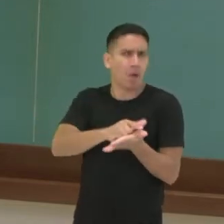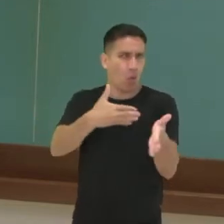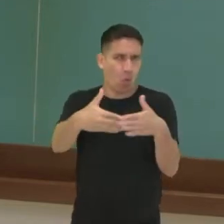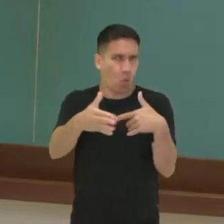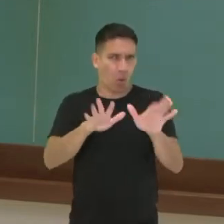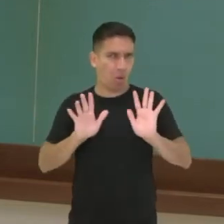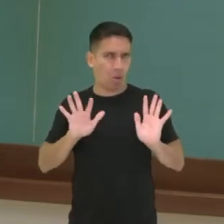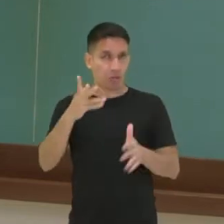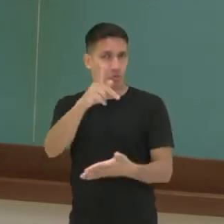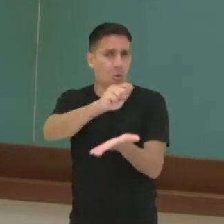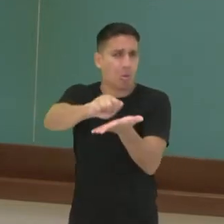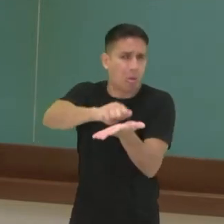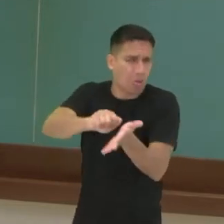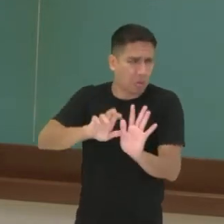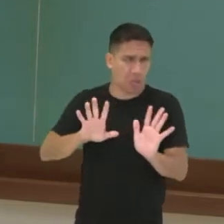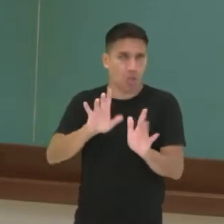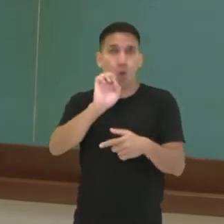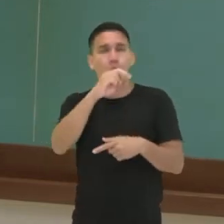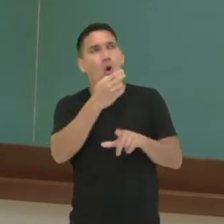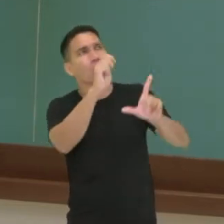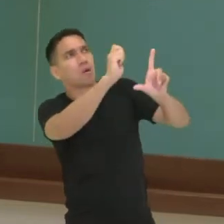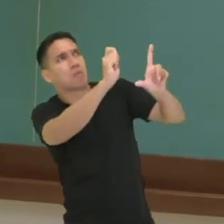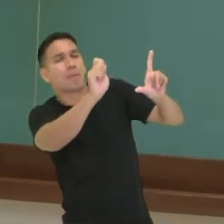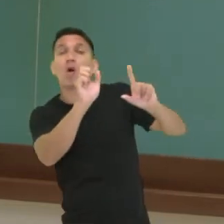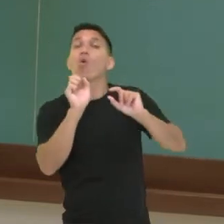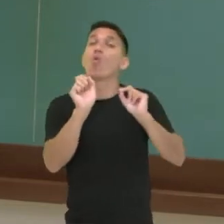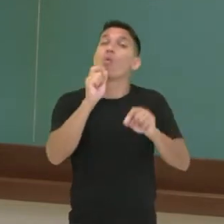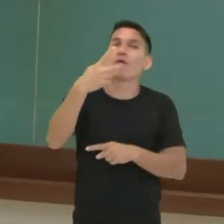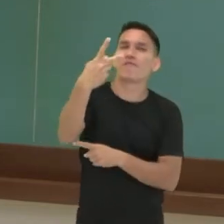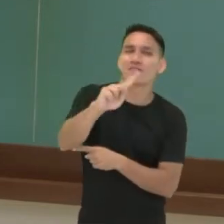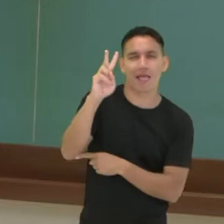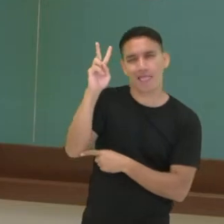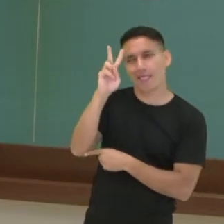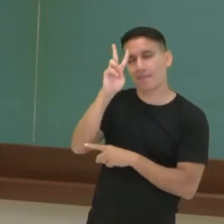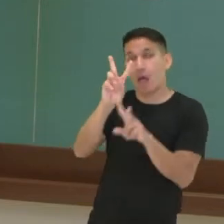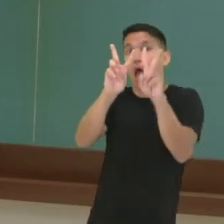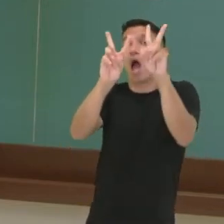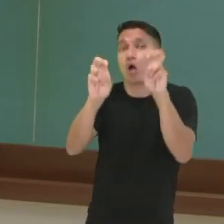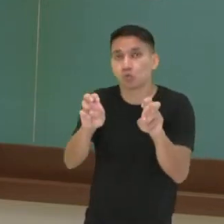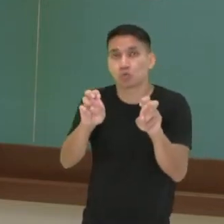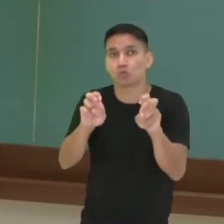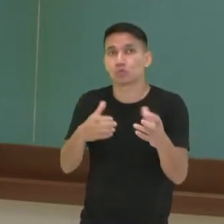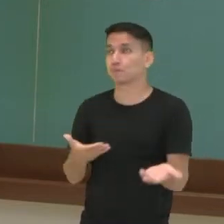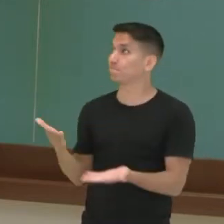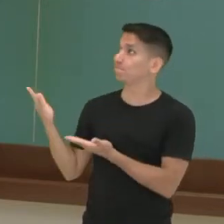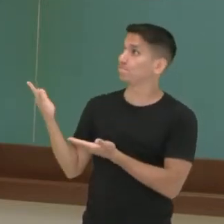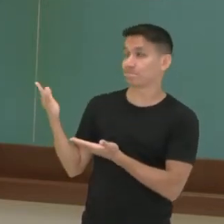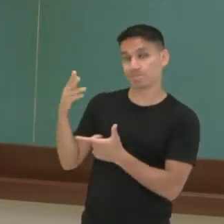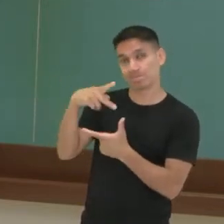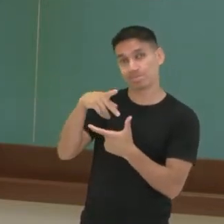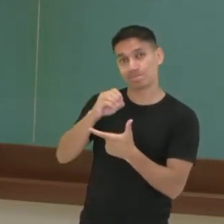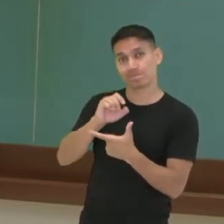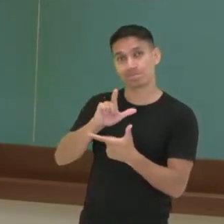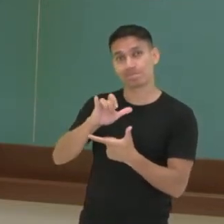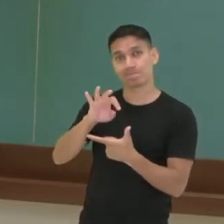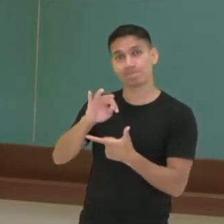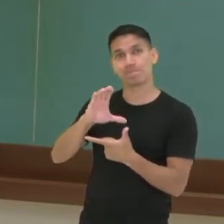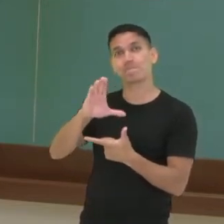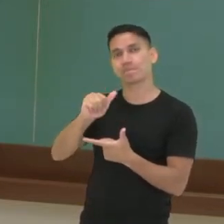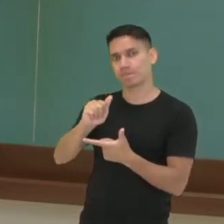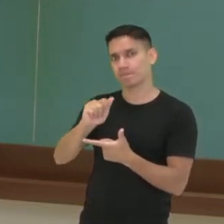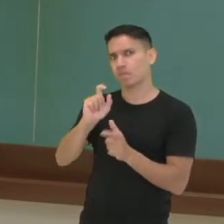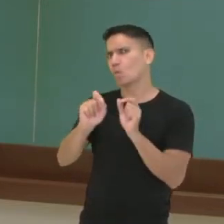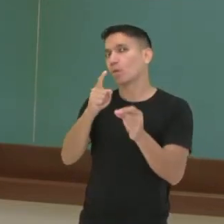qualquer, tá? No seu caderno, num quadro, o que você lembra quando ouve a palavra política? E